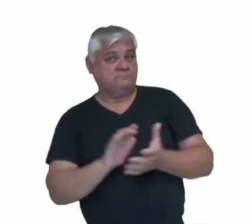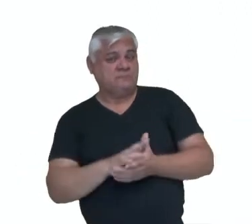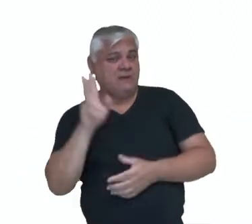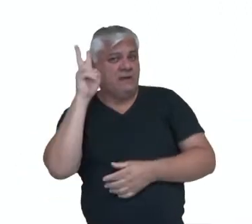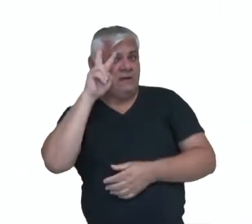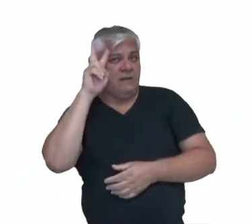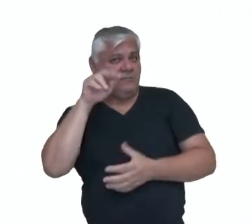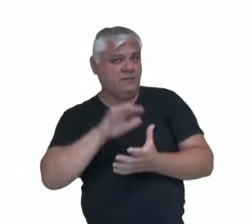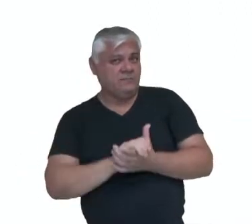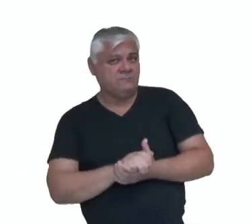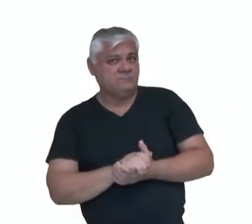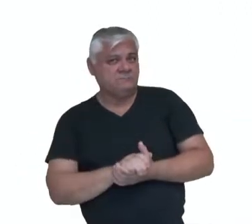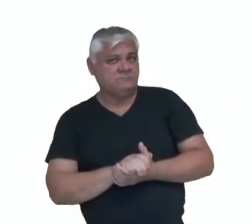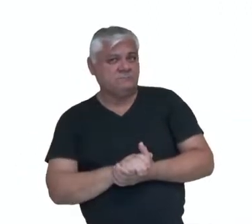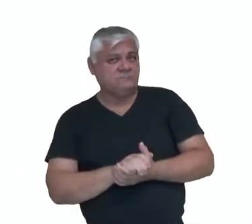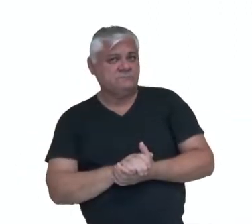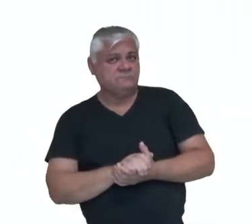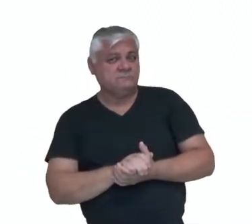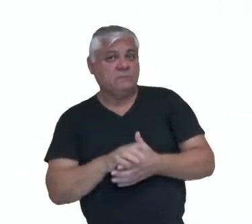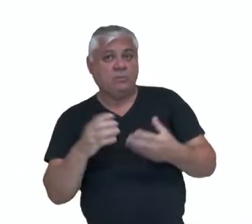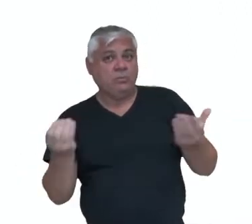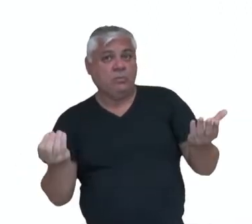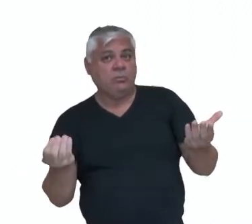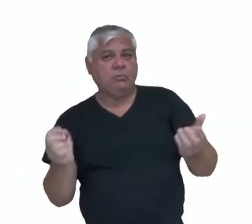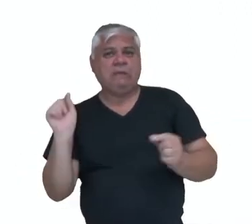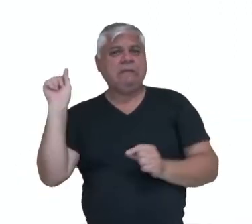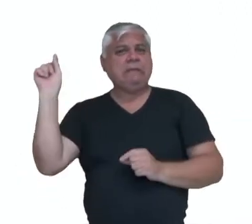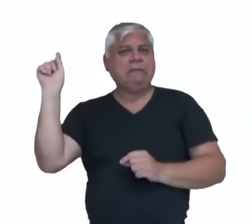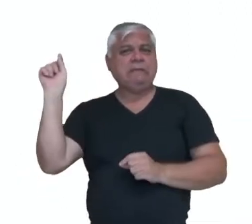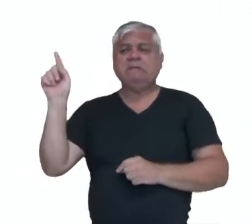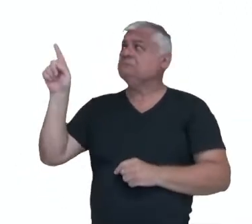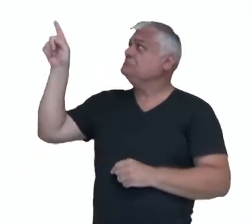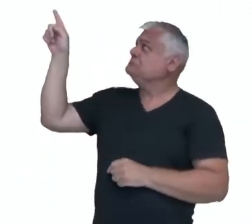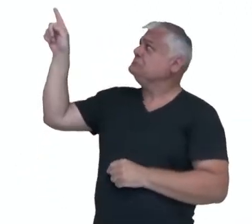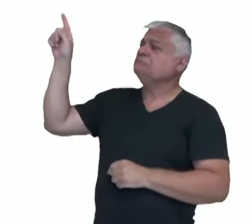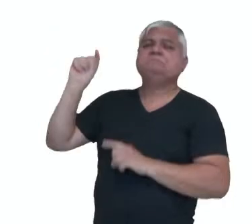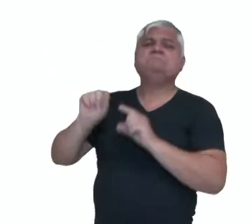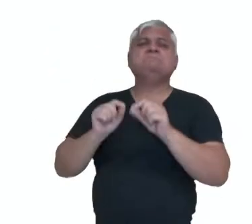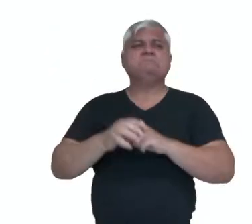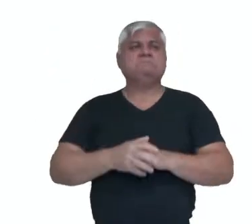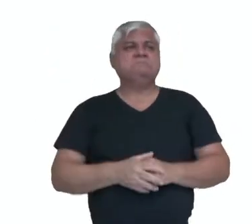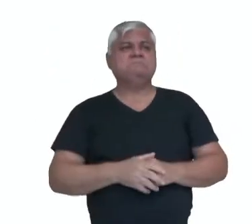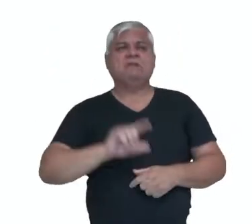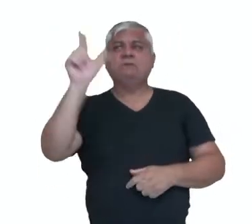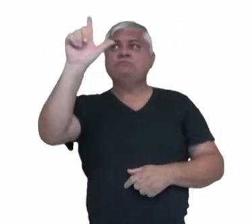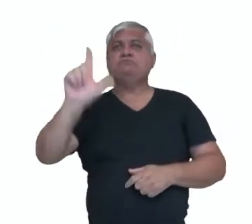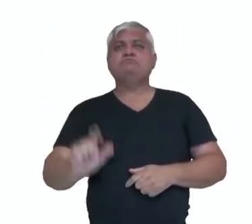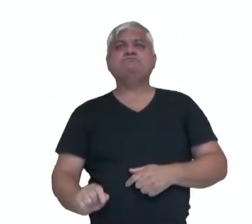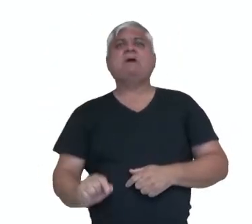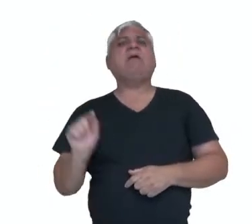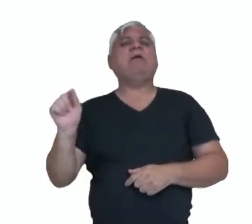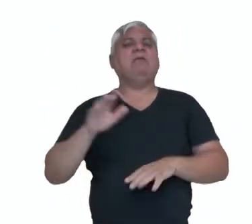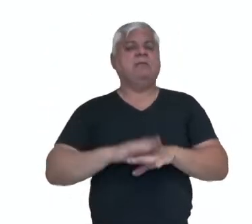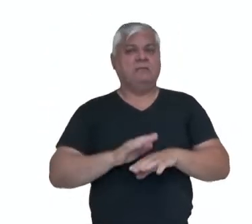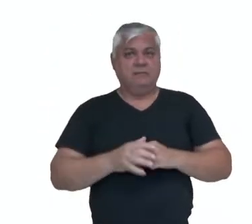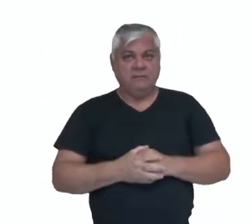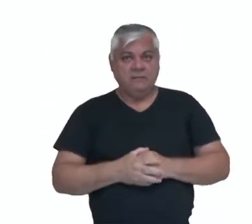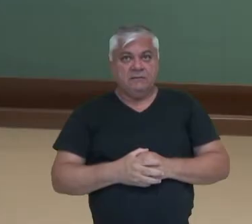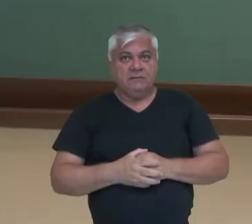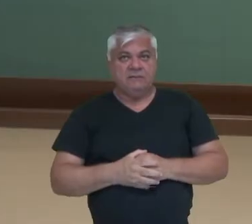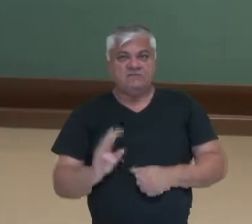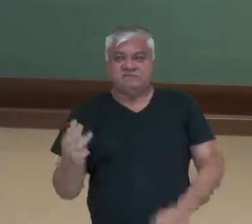recordam? Ou saberiam aqui identificar quem que é o cara do raio? Quem que é o cara